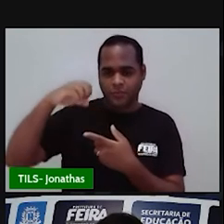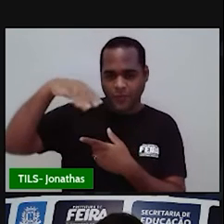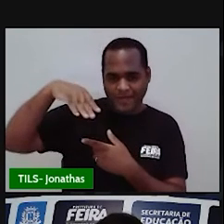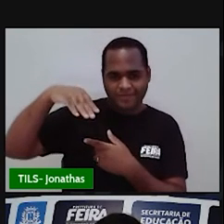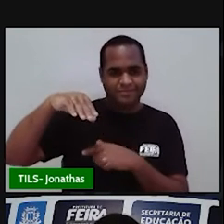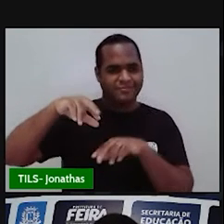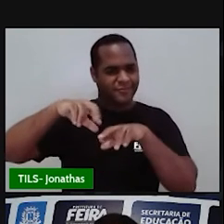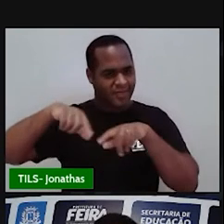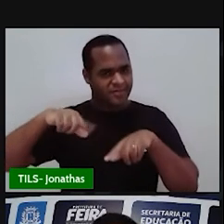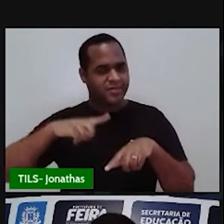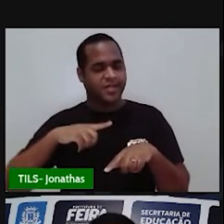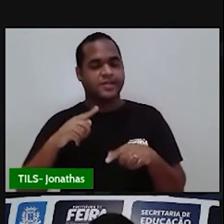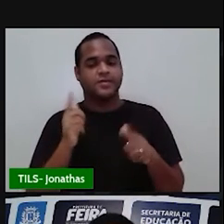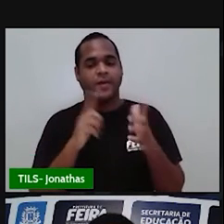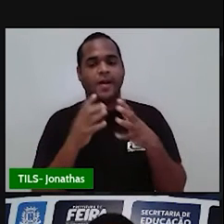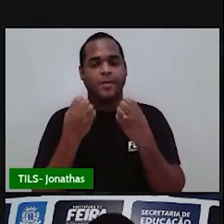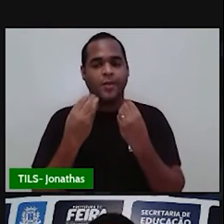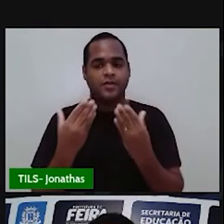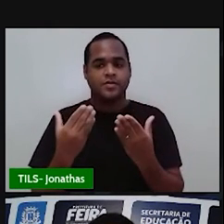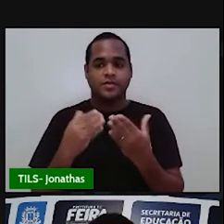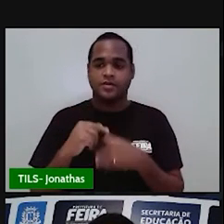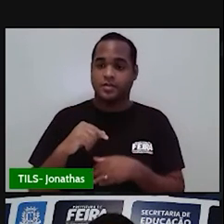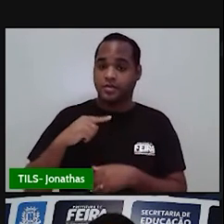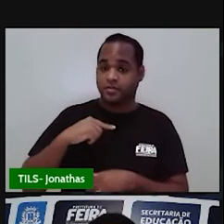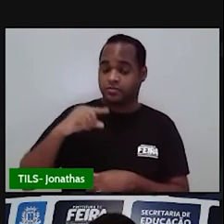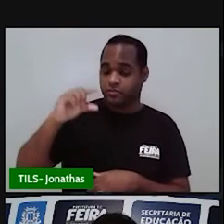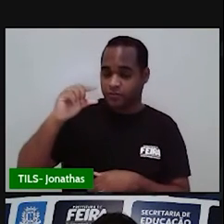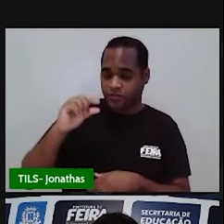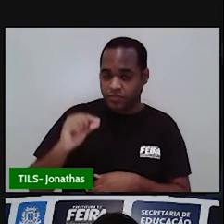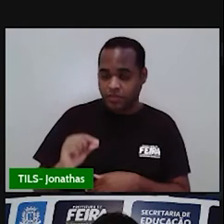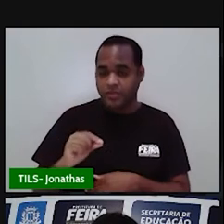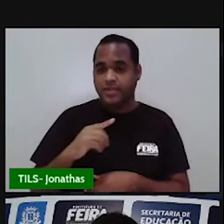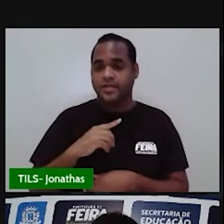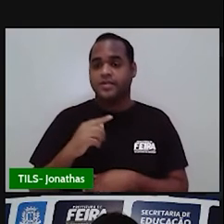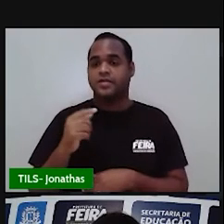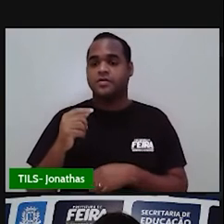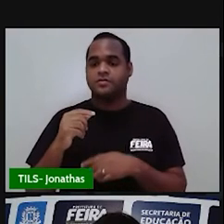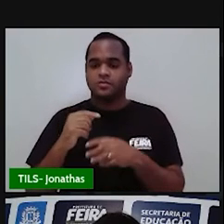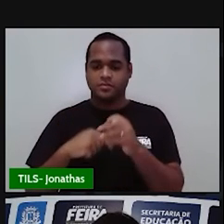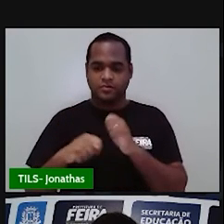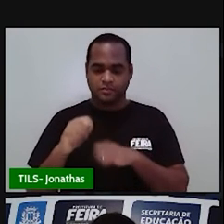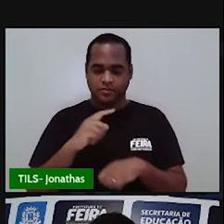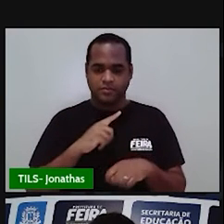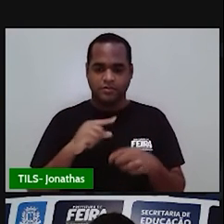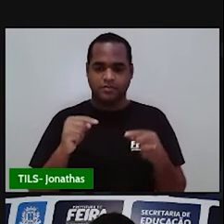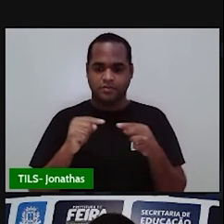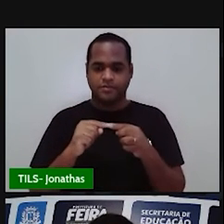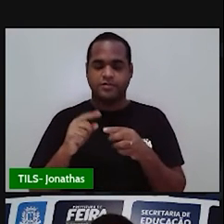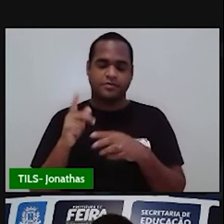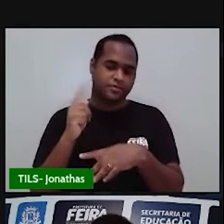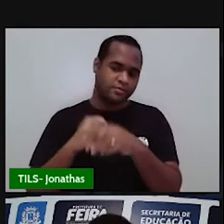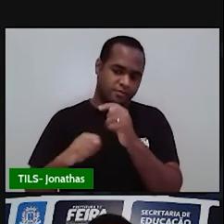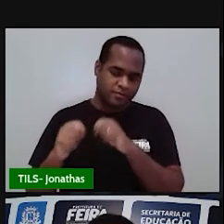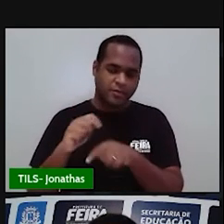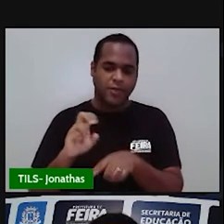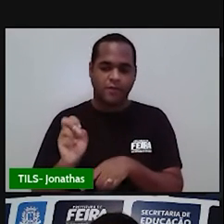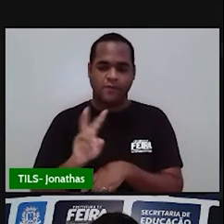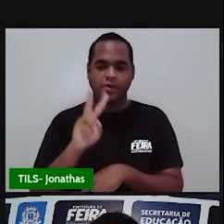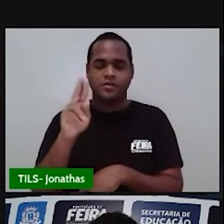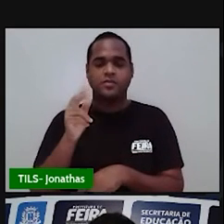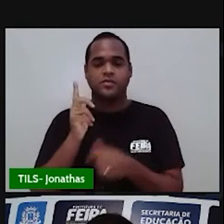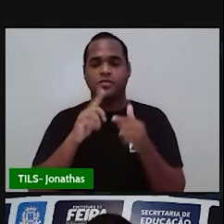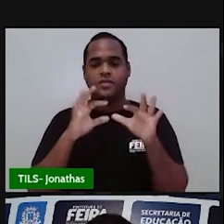E a conta vindo mais barata, a gente acaba economizando algum valor, ainda que esse